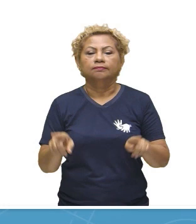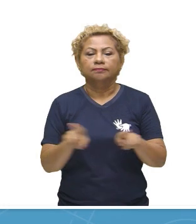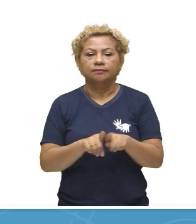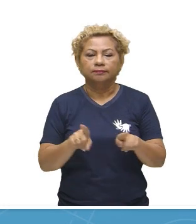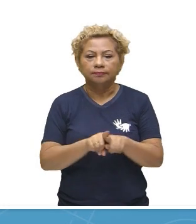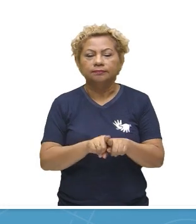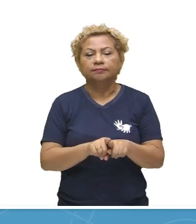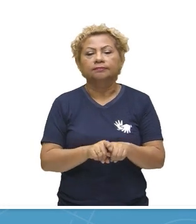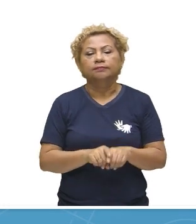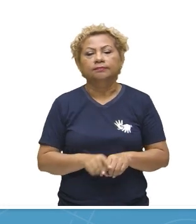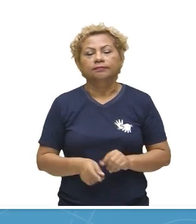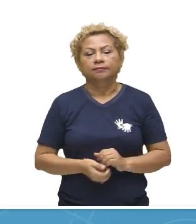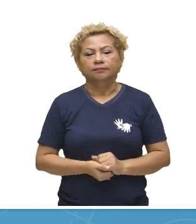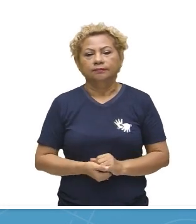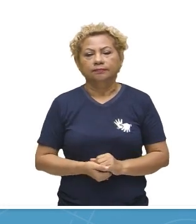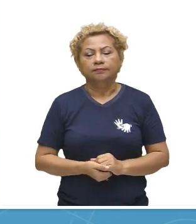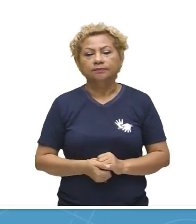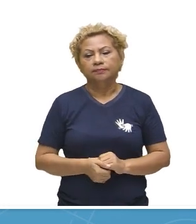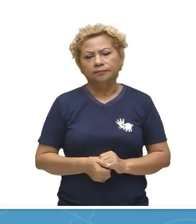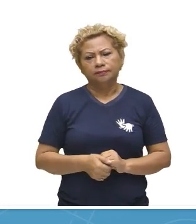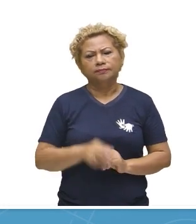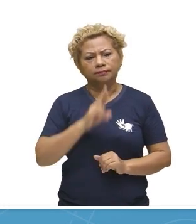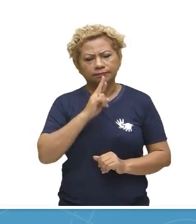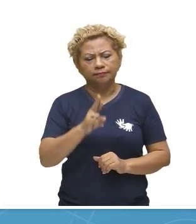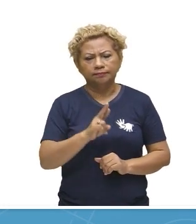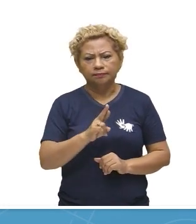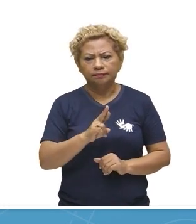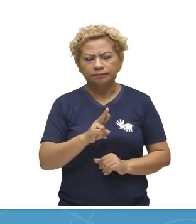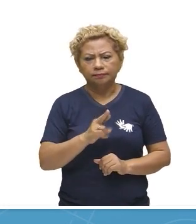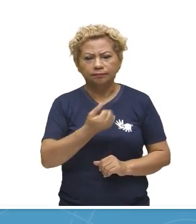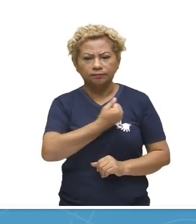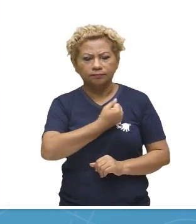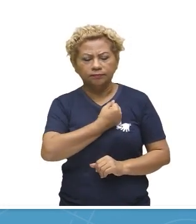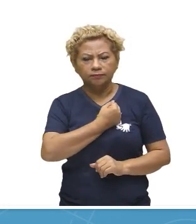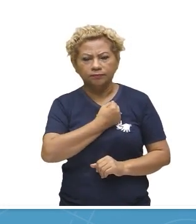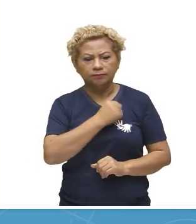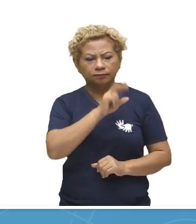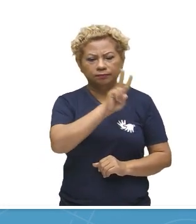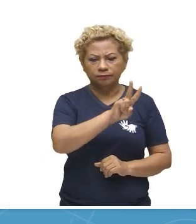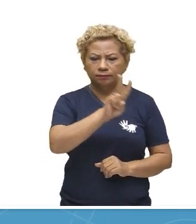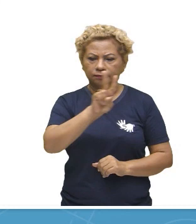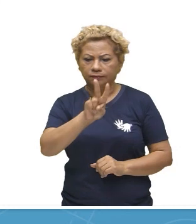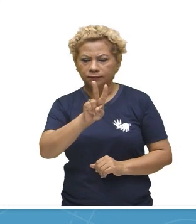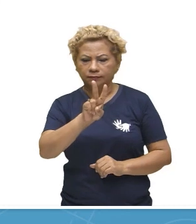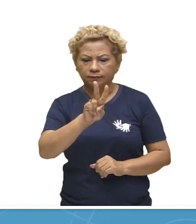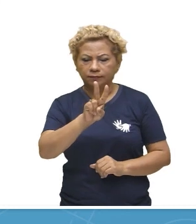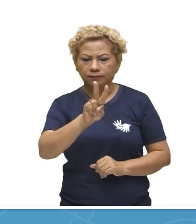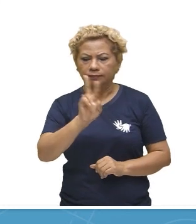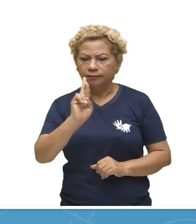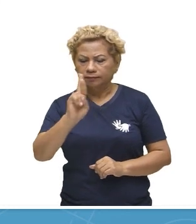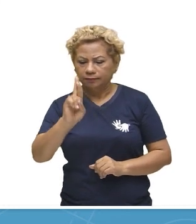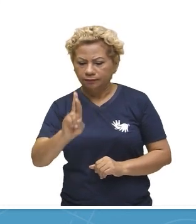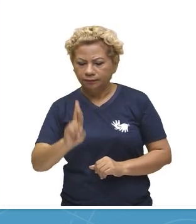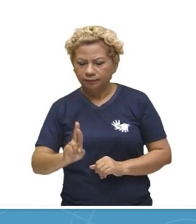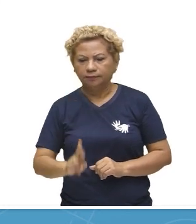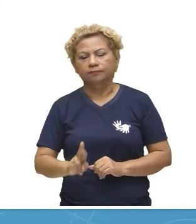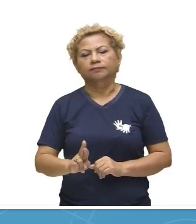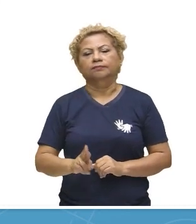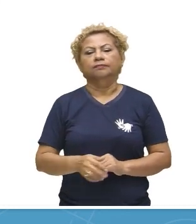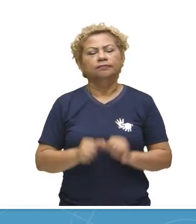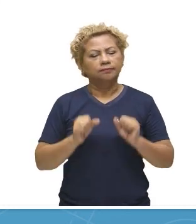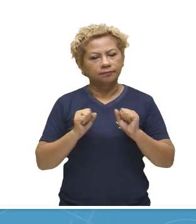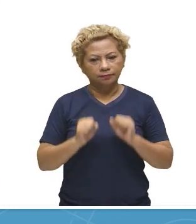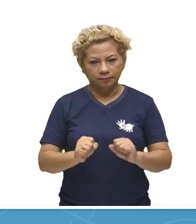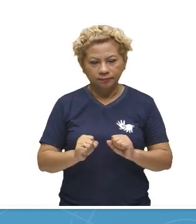em 2? Porque a gente está resolvendo raiz quadrada. Quadrado a gente lembra de 2, né? Ou a gente pode dividir o